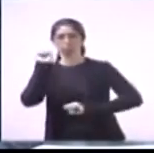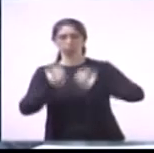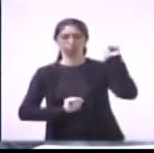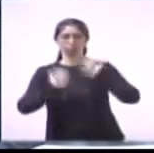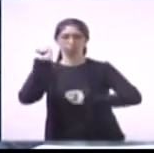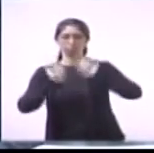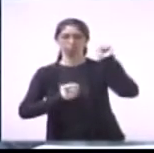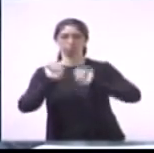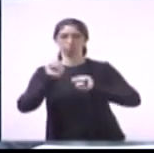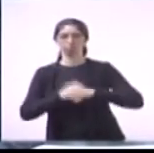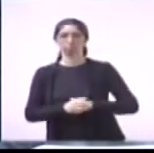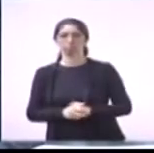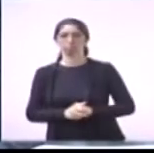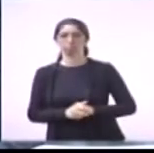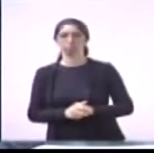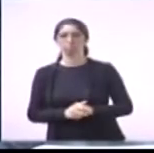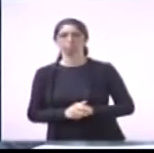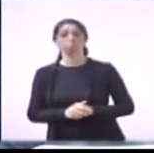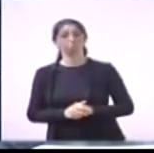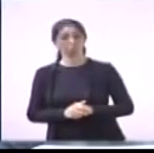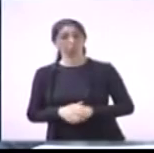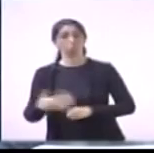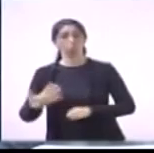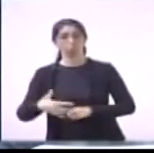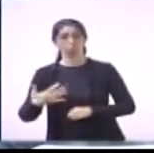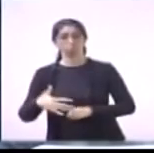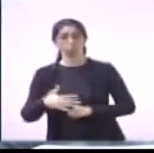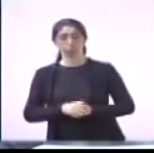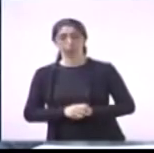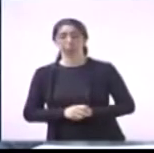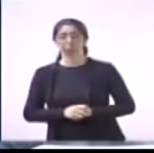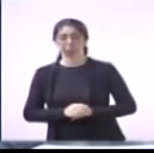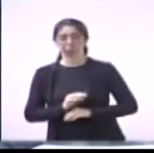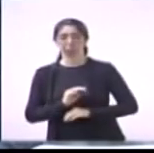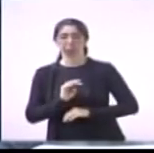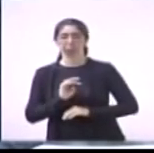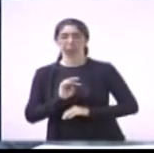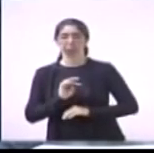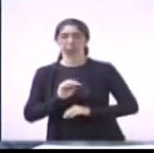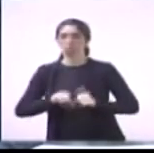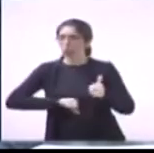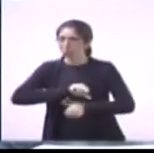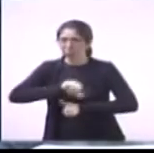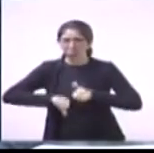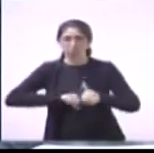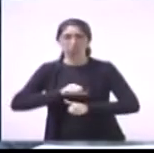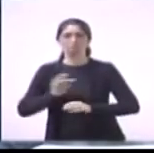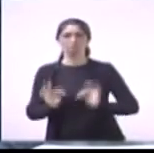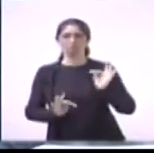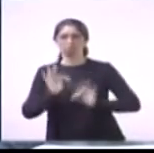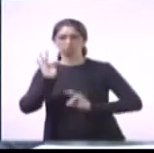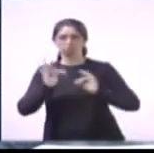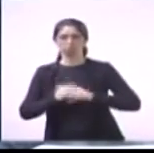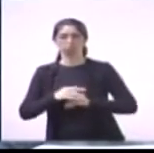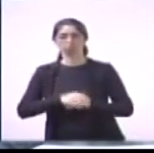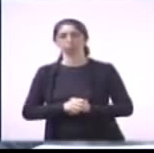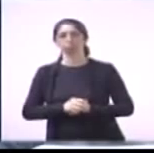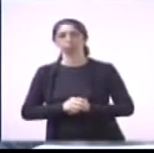indústria, que é bastante forte aqui. Existe um polo tecnológico